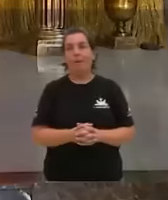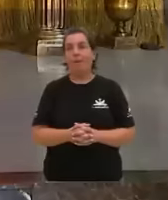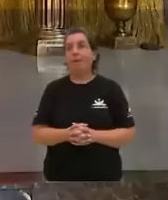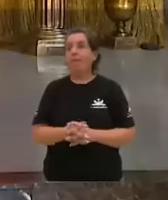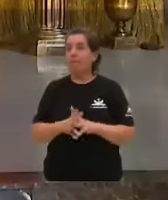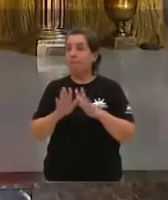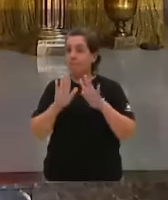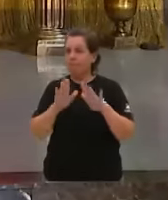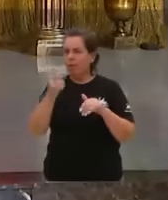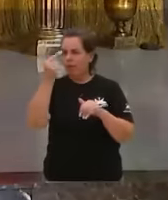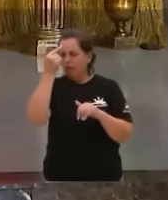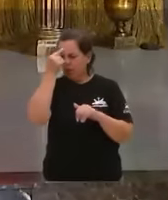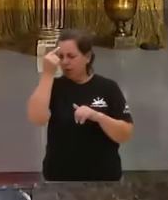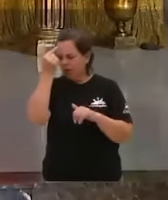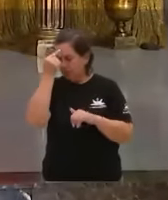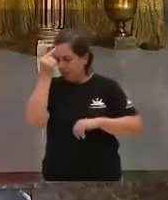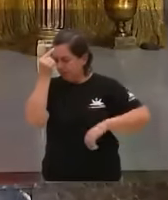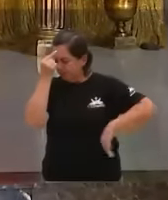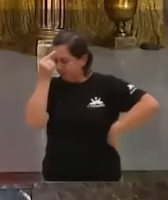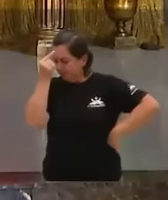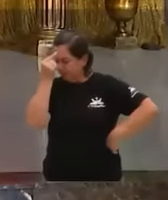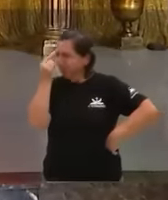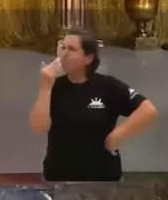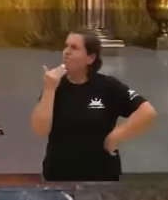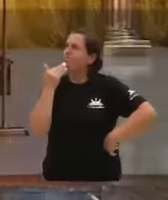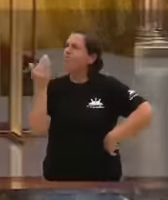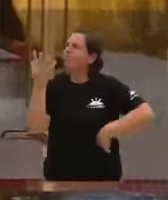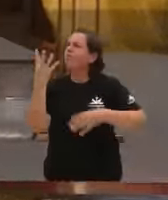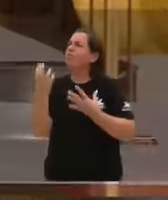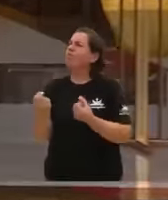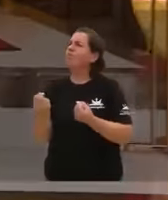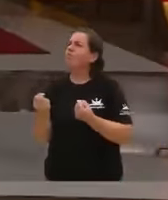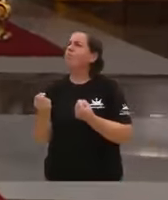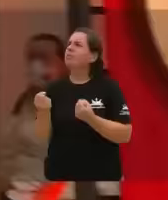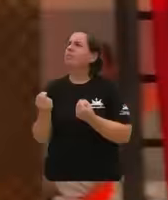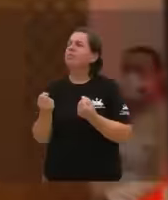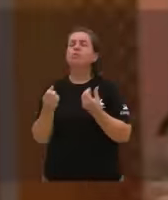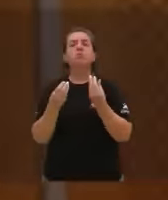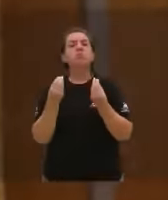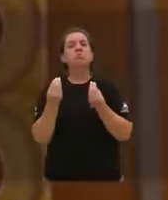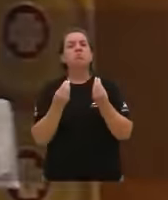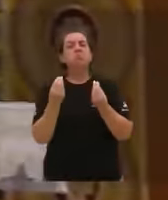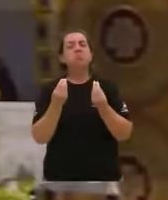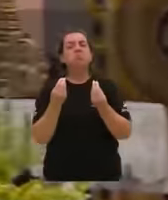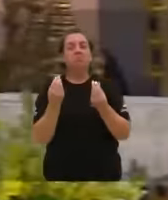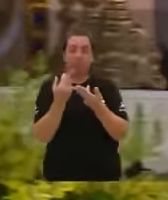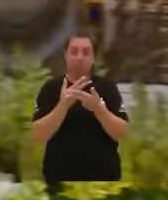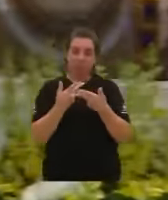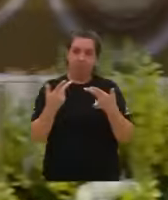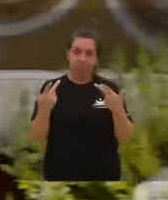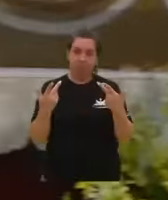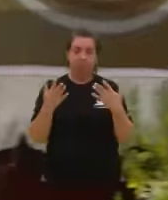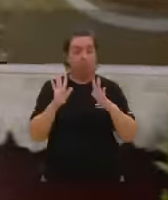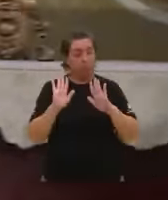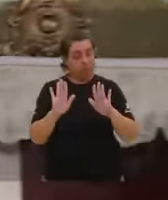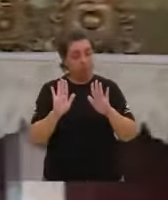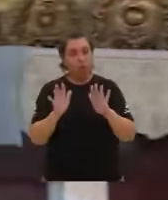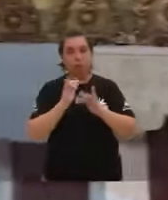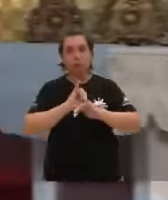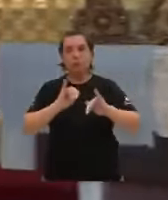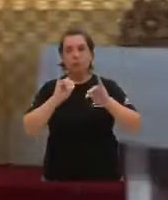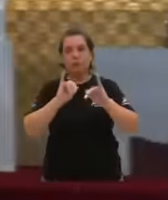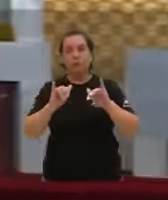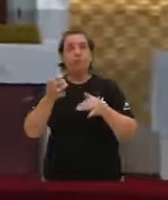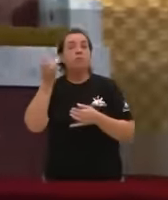Quando nós pensamos pedi e recebereis, é algo, eu diria, um